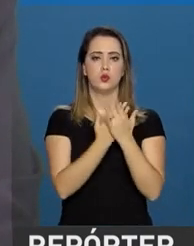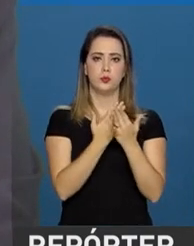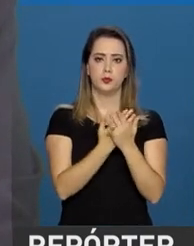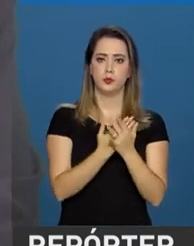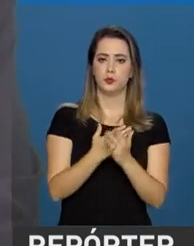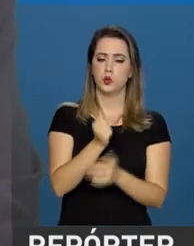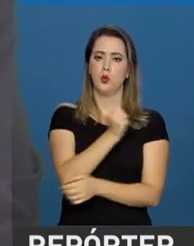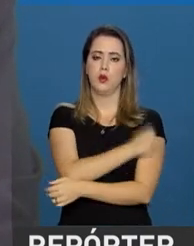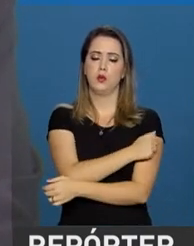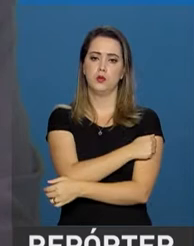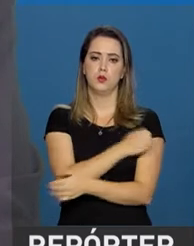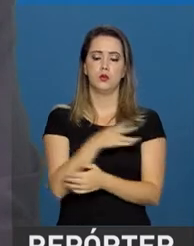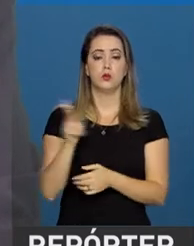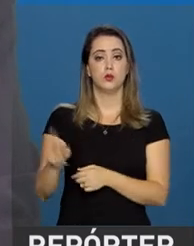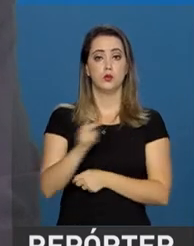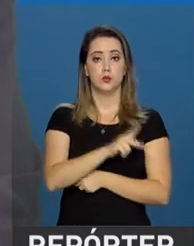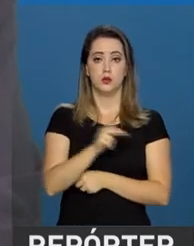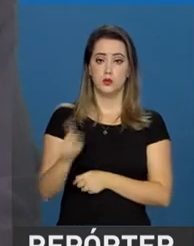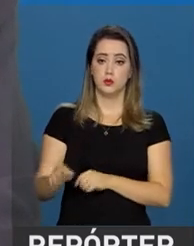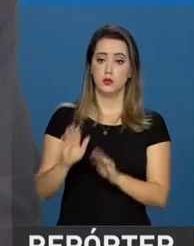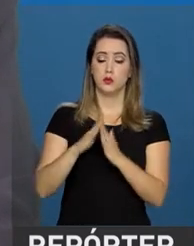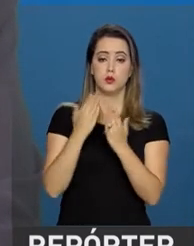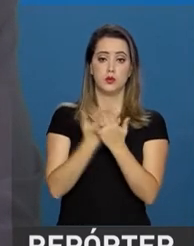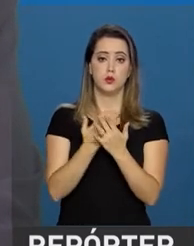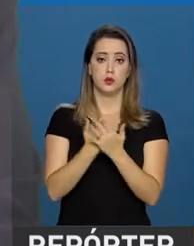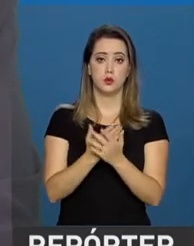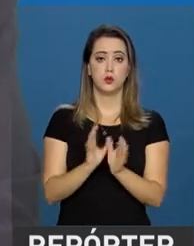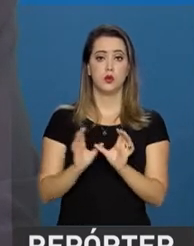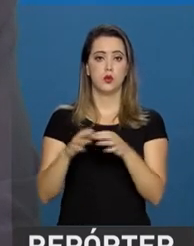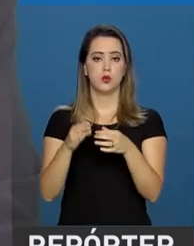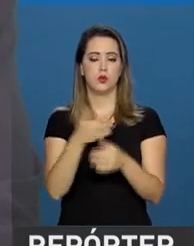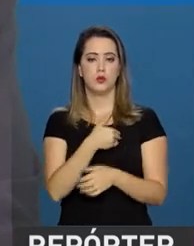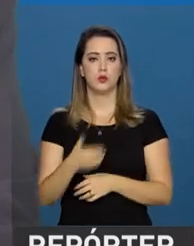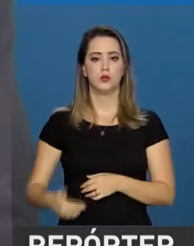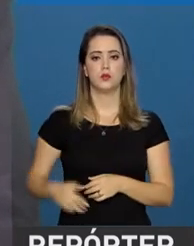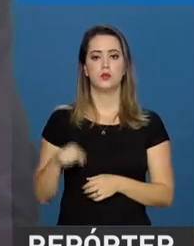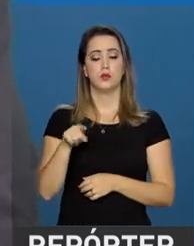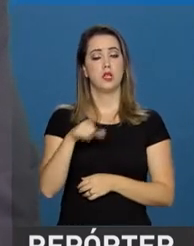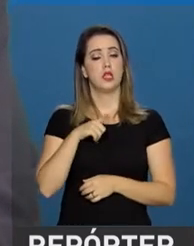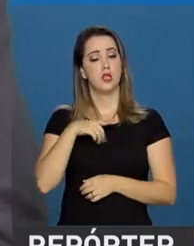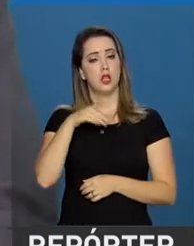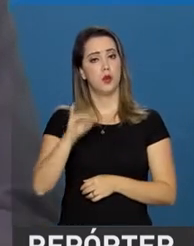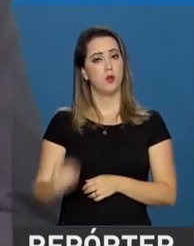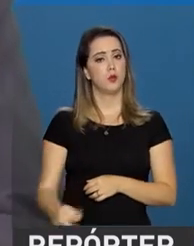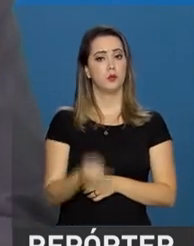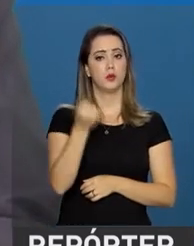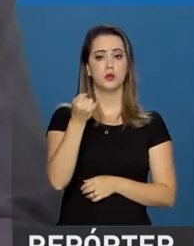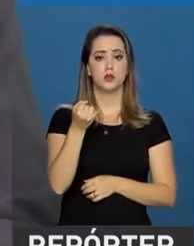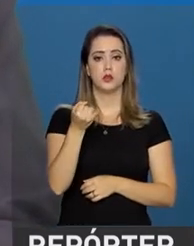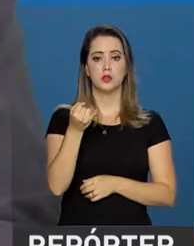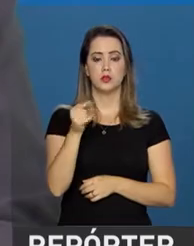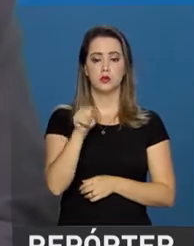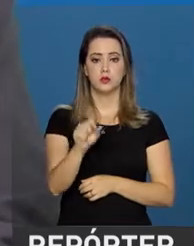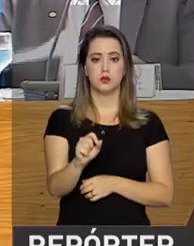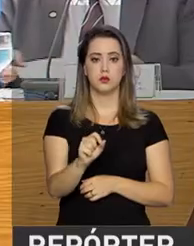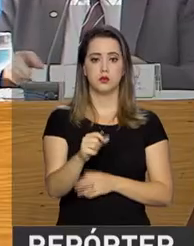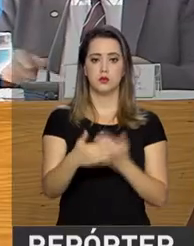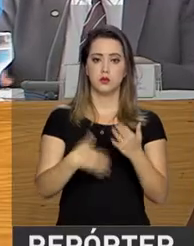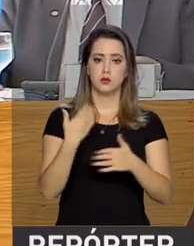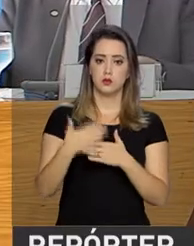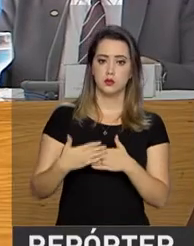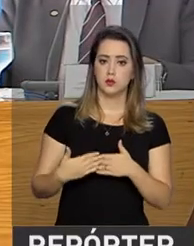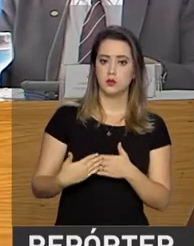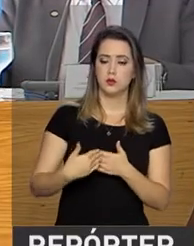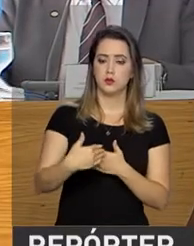com alunos, com professores de escolas da rede pública, para que eles tenham a oportunidade de